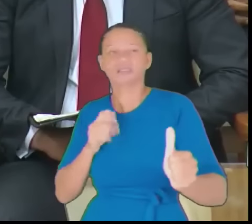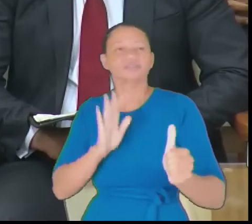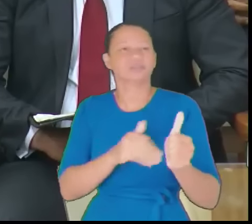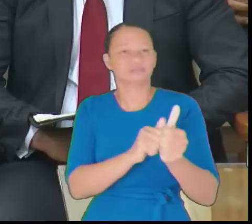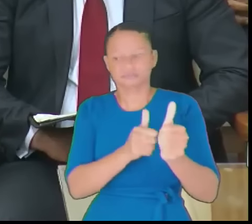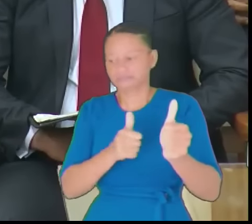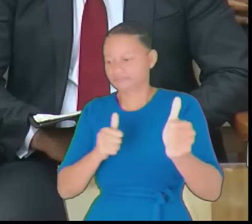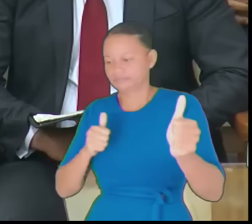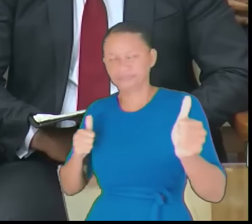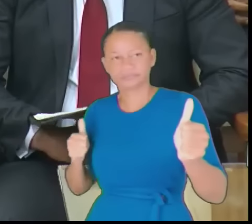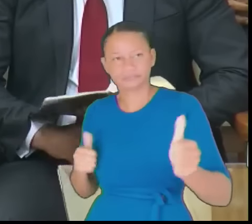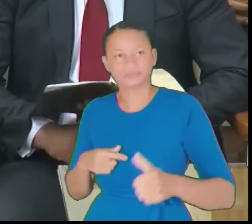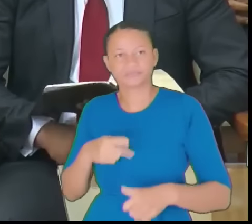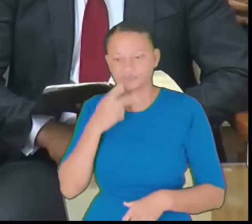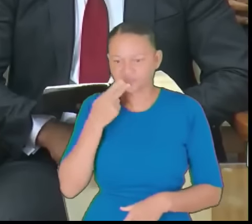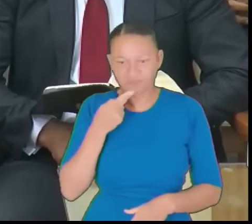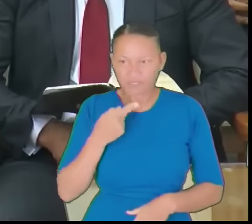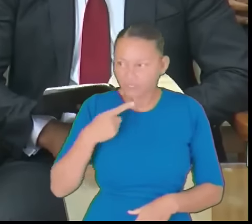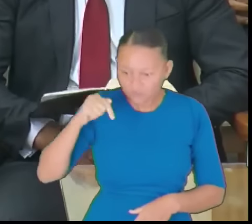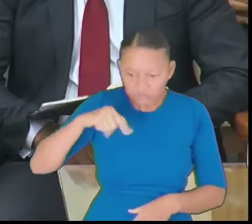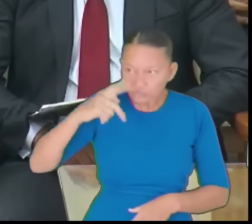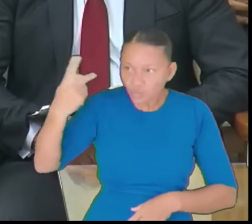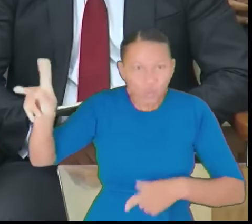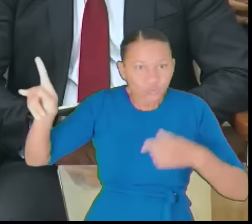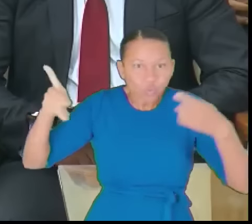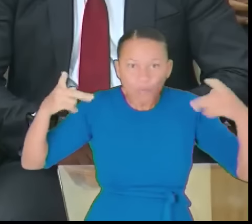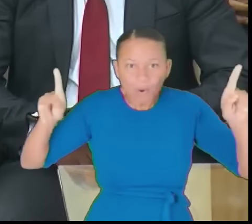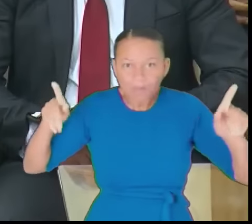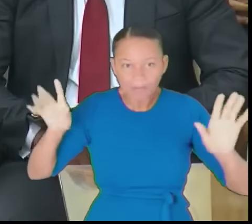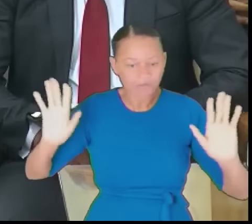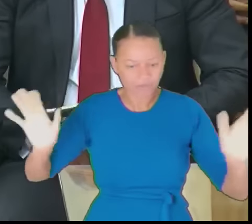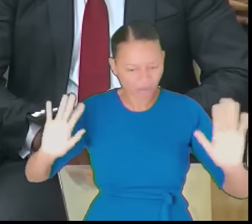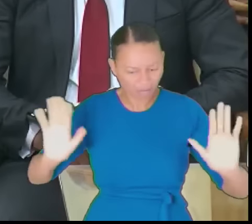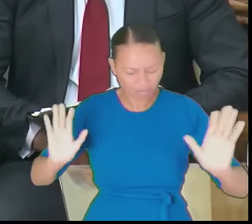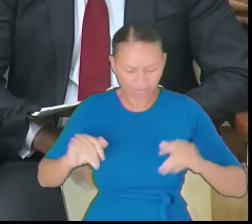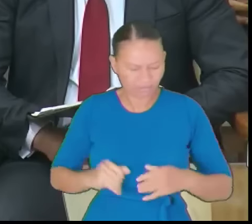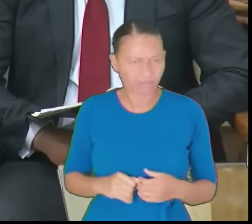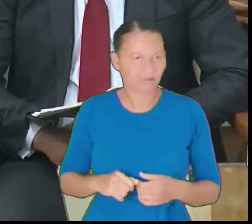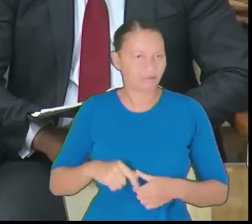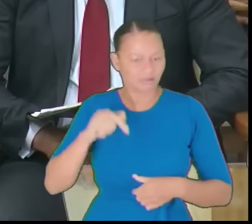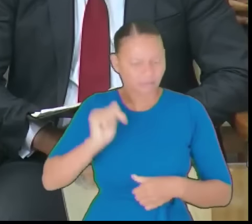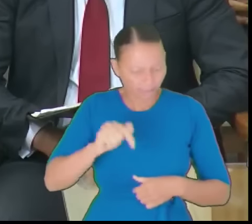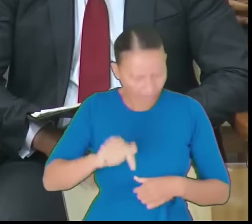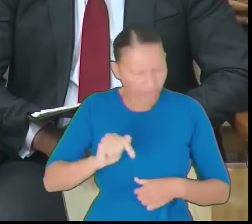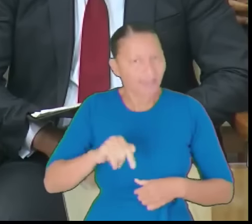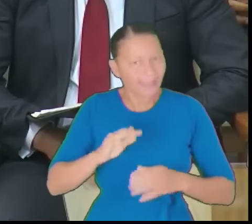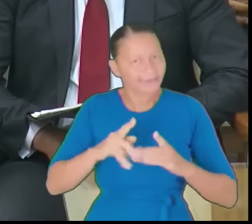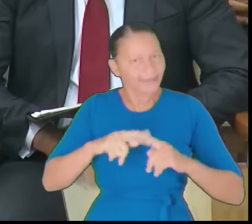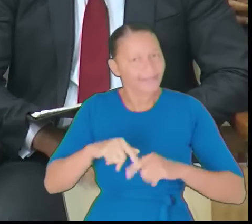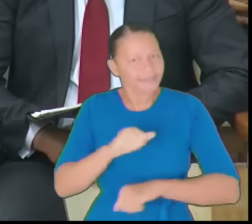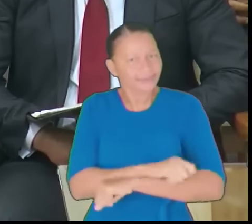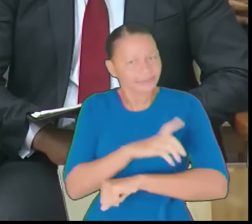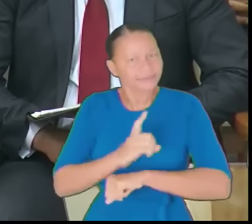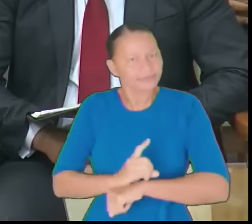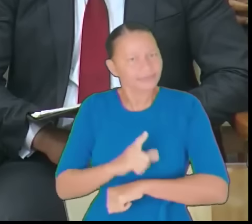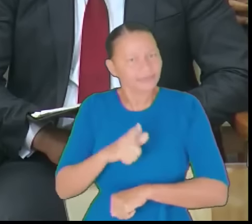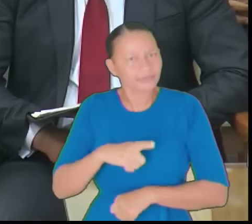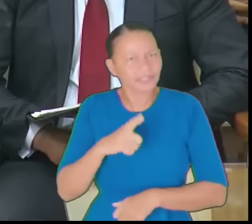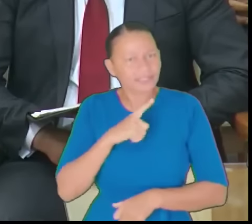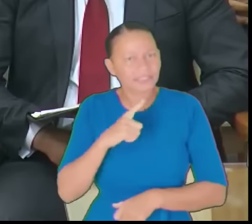Apostatou. Não estou falando da guerra dos outros, não. A justiça para ser boa, começa em casa. Apostatou, não tem